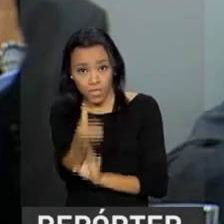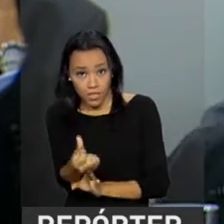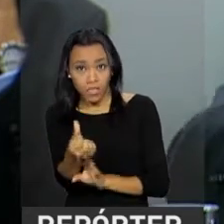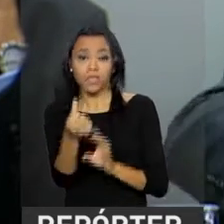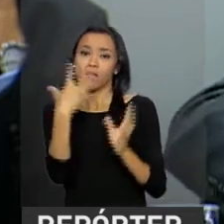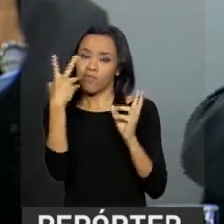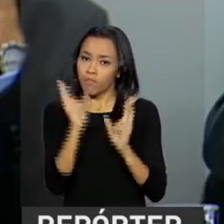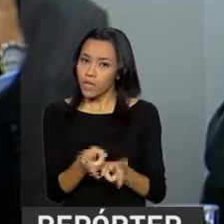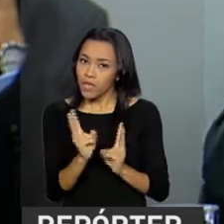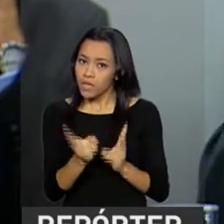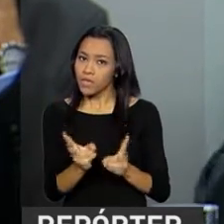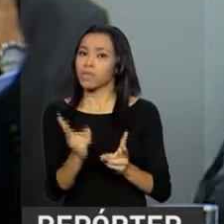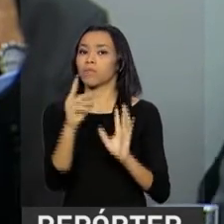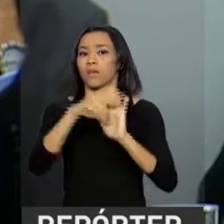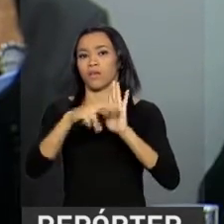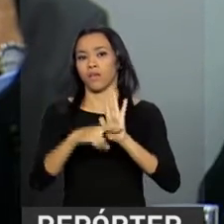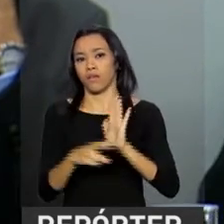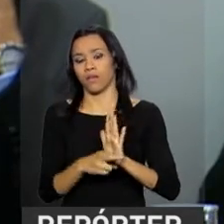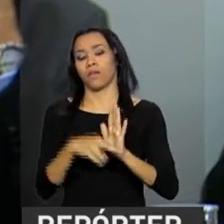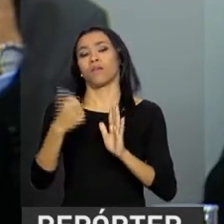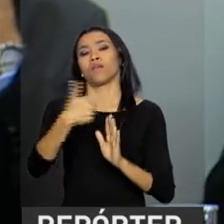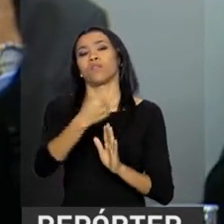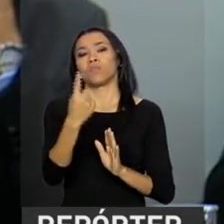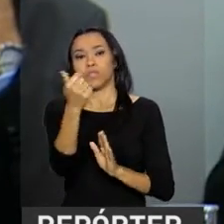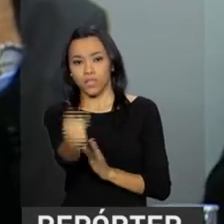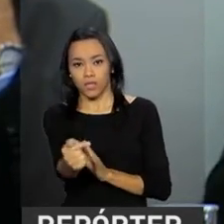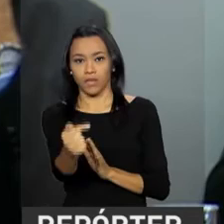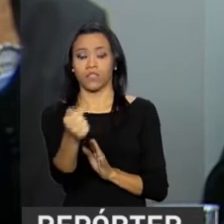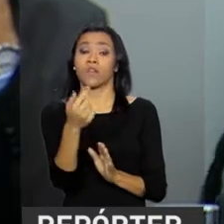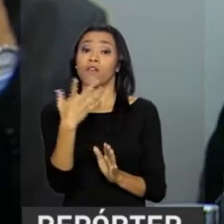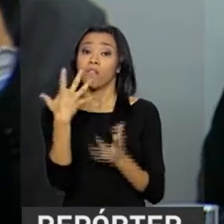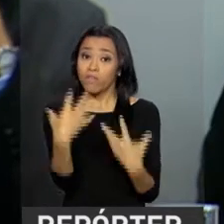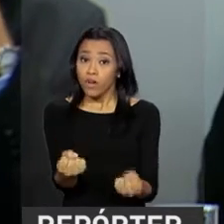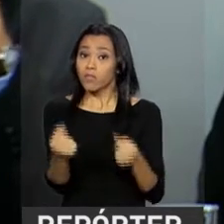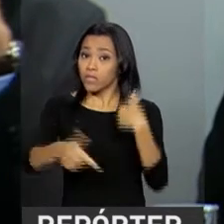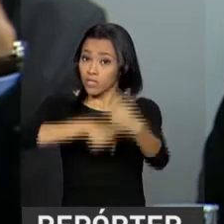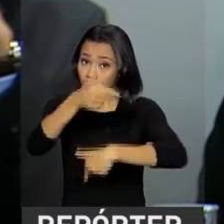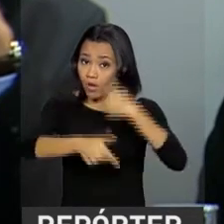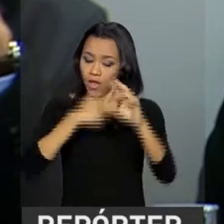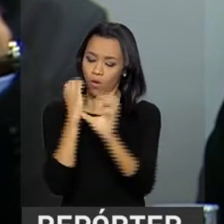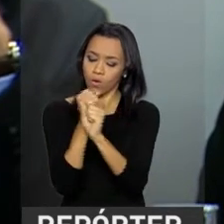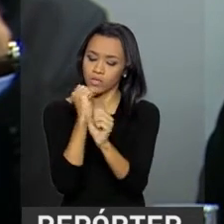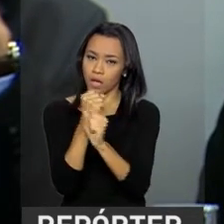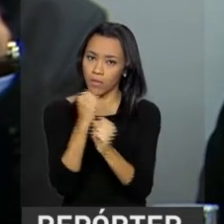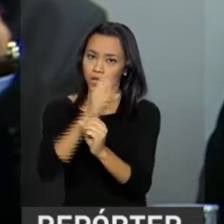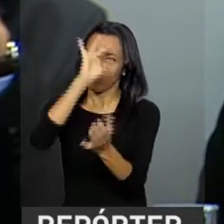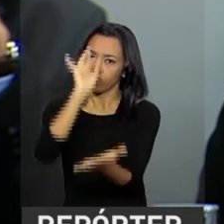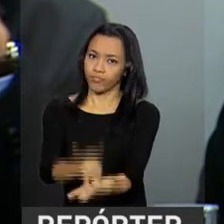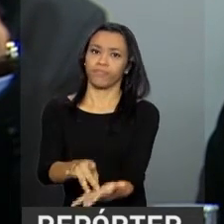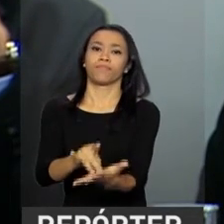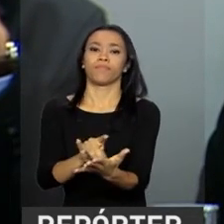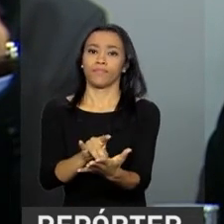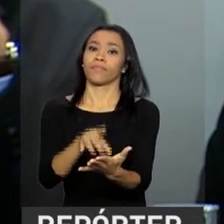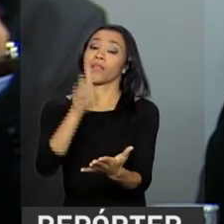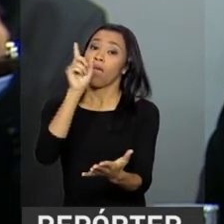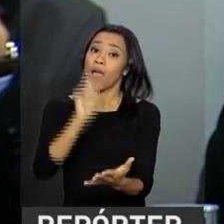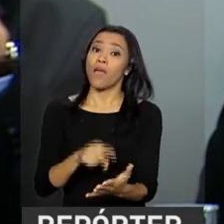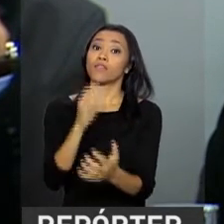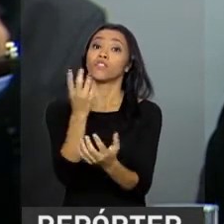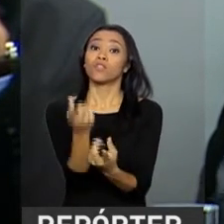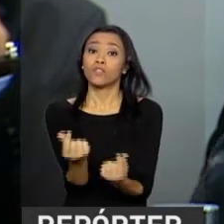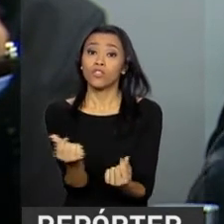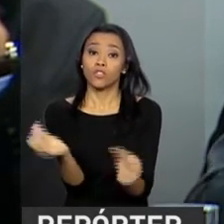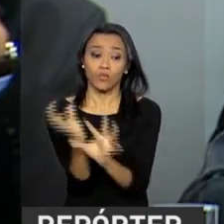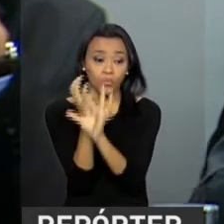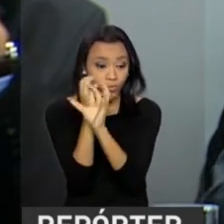a adotar isso para todos os anos. Nós trabalhamos com uma receita realista, apenas será considerado como receita aquilo